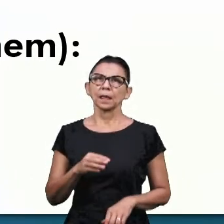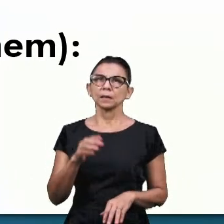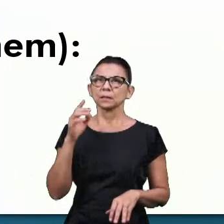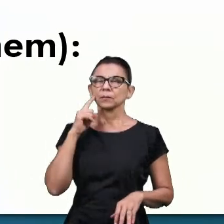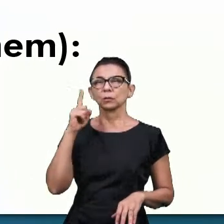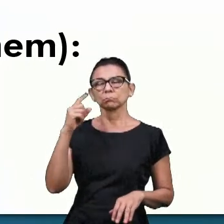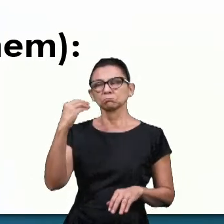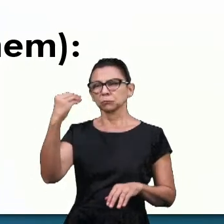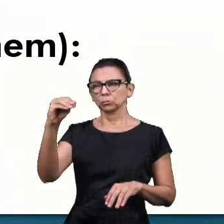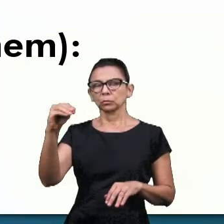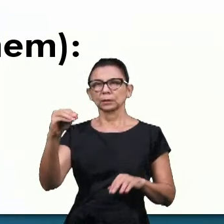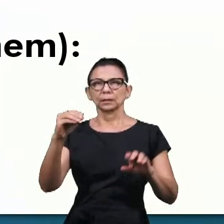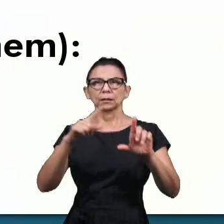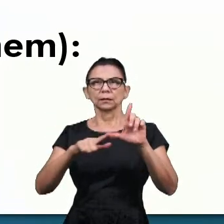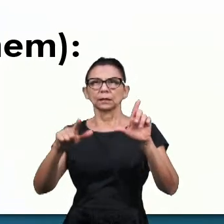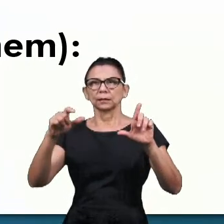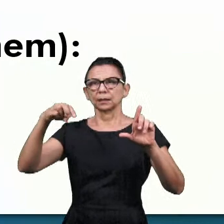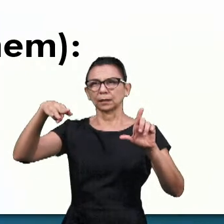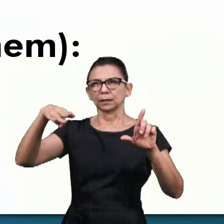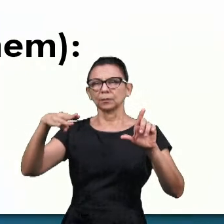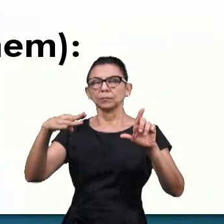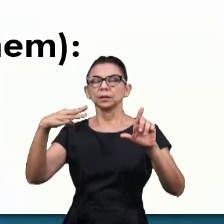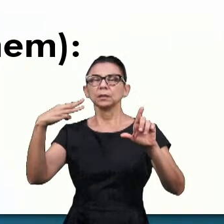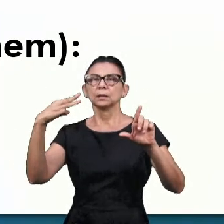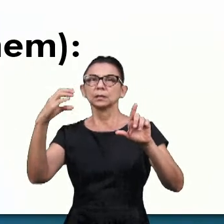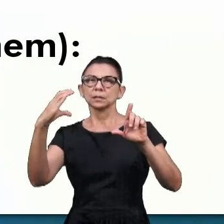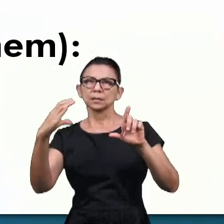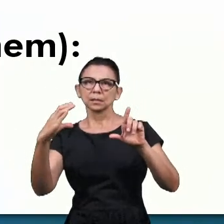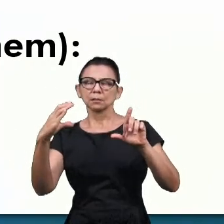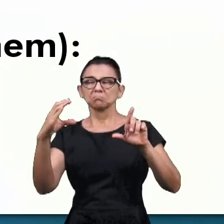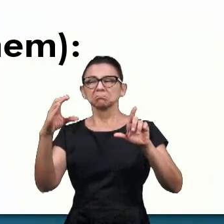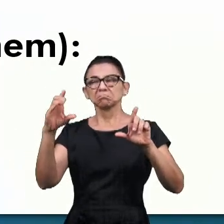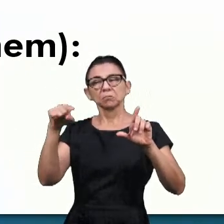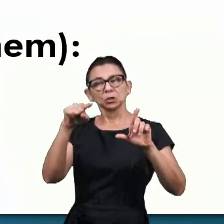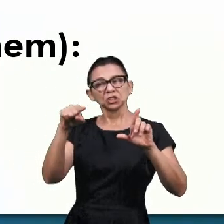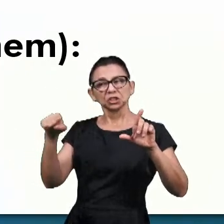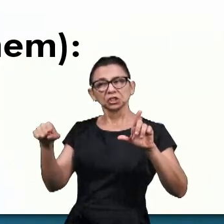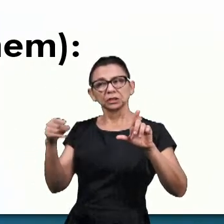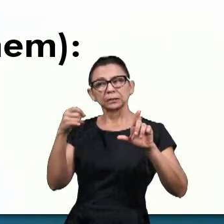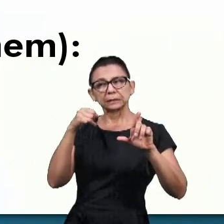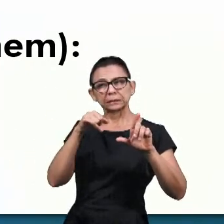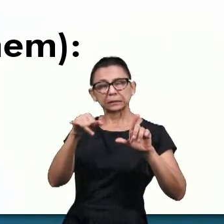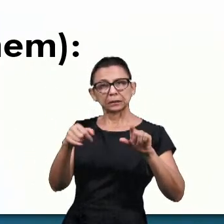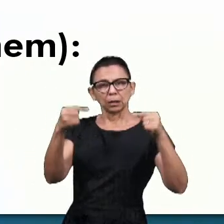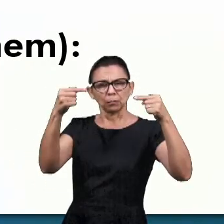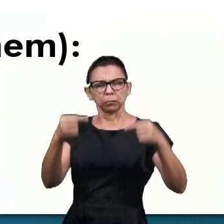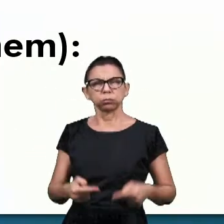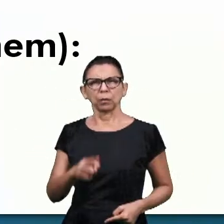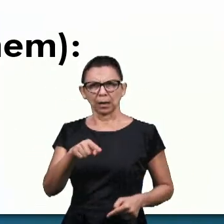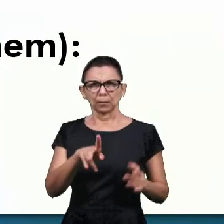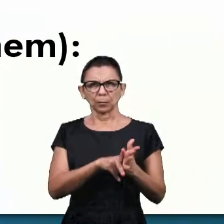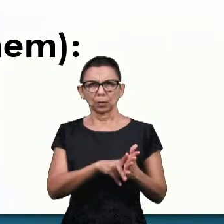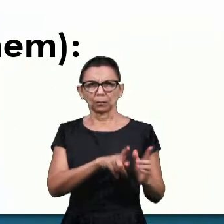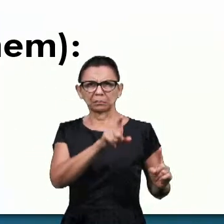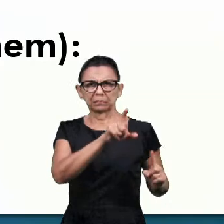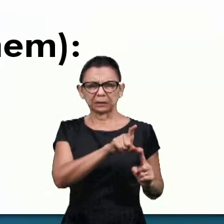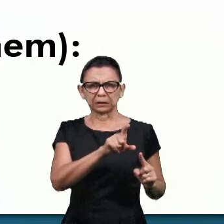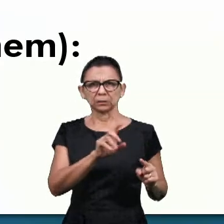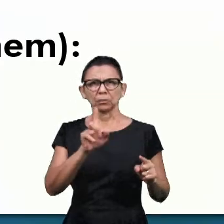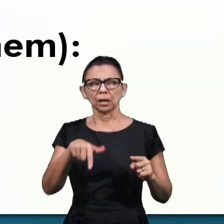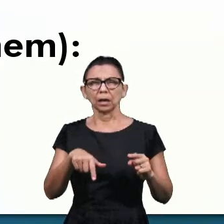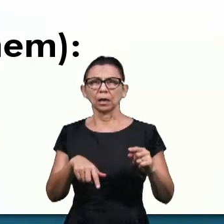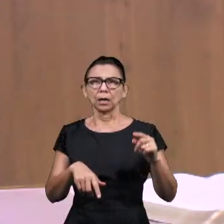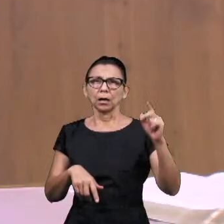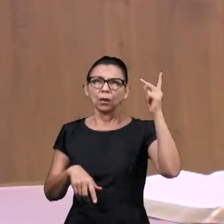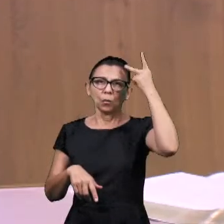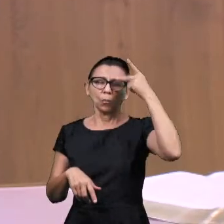letra X, para você vai identificar se é uma oposição, é uma ação do maligno, da carne ou